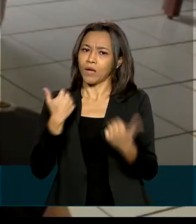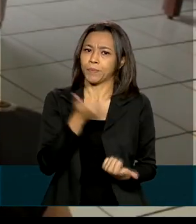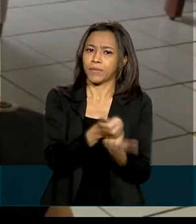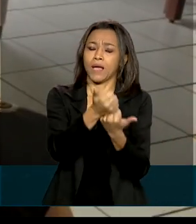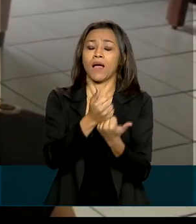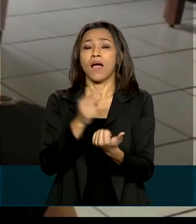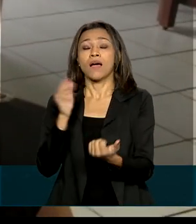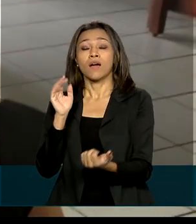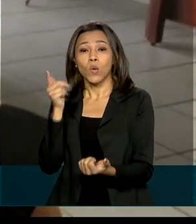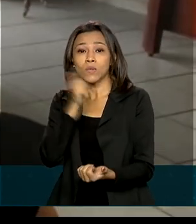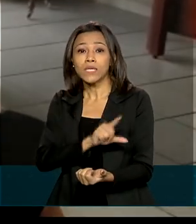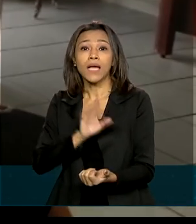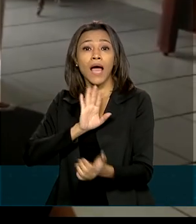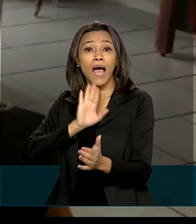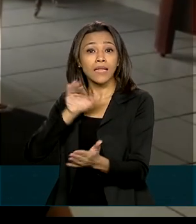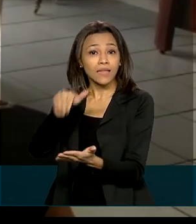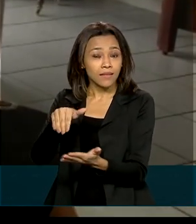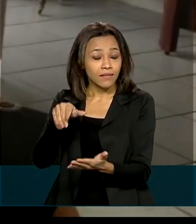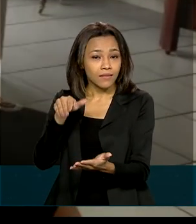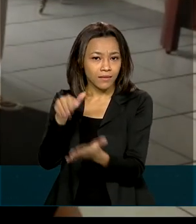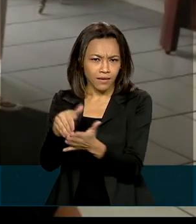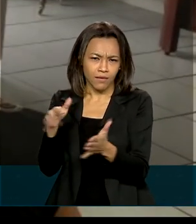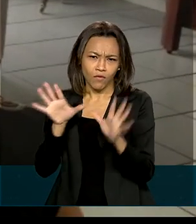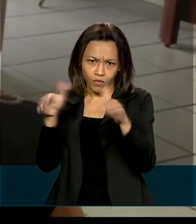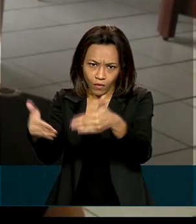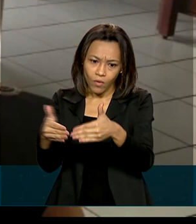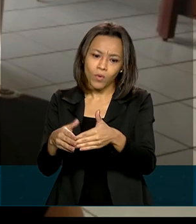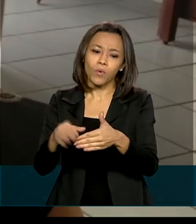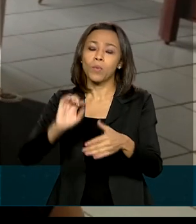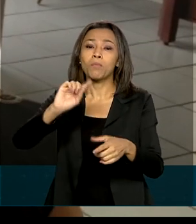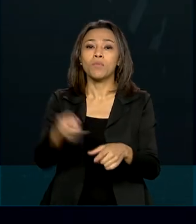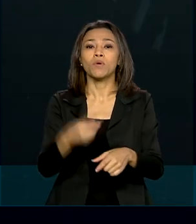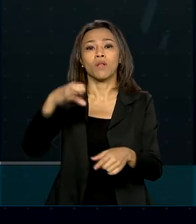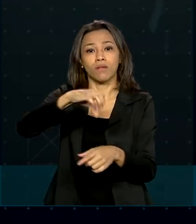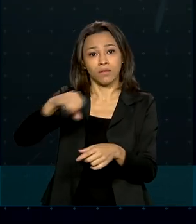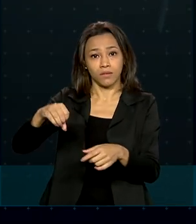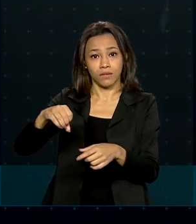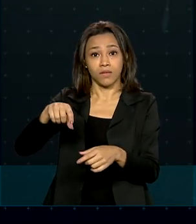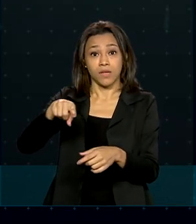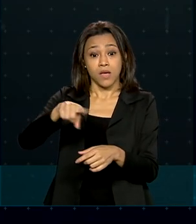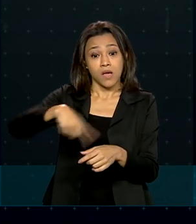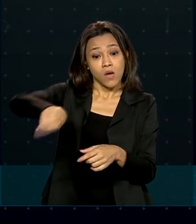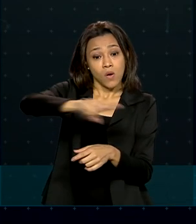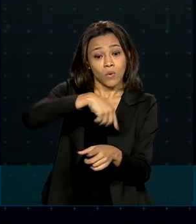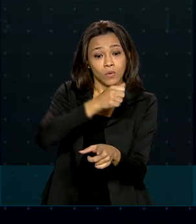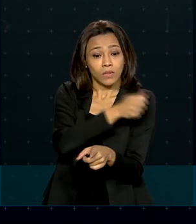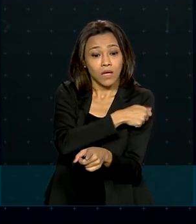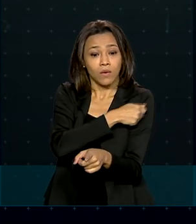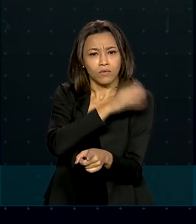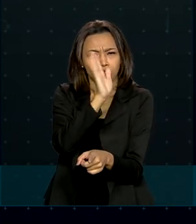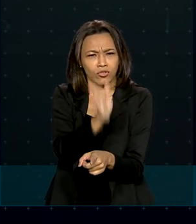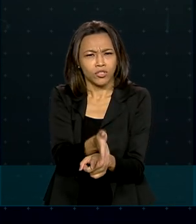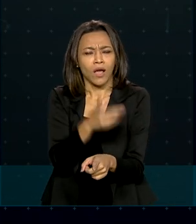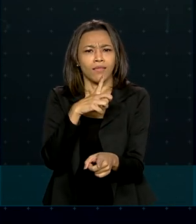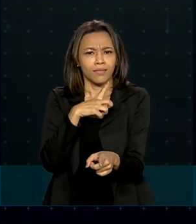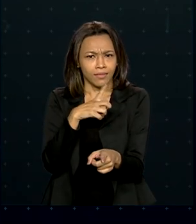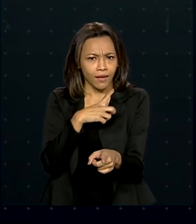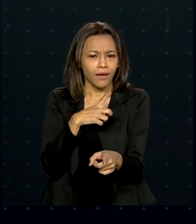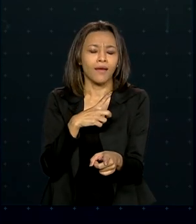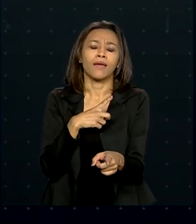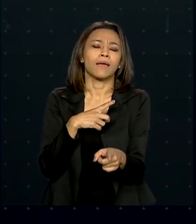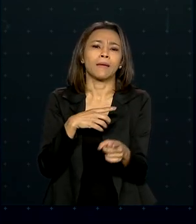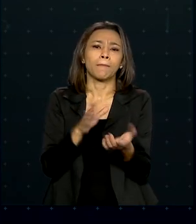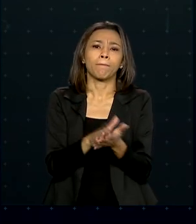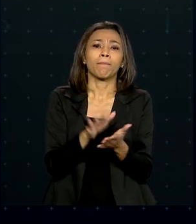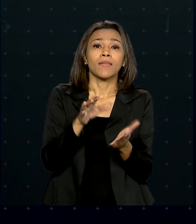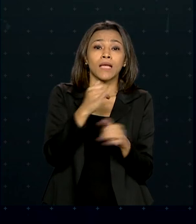até 900 mil estudantes com renda de até um salário e-mail os alunos que já tem algum tipo de pacote de